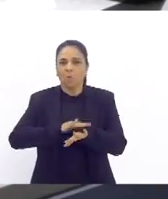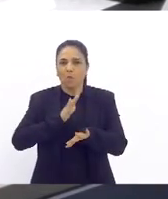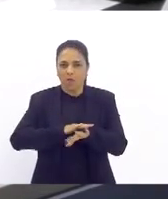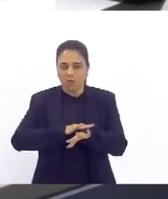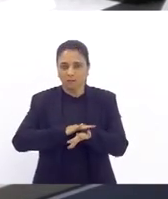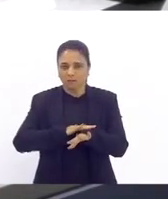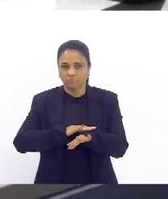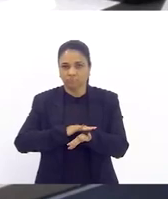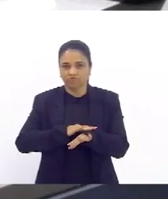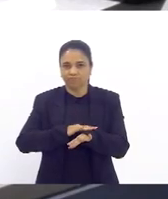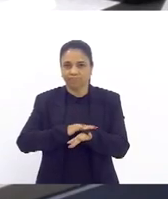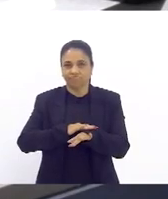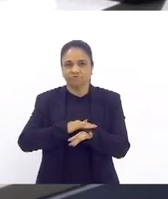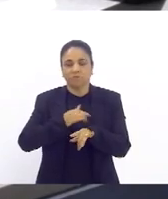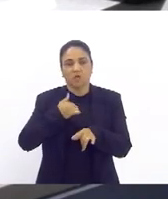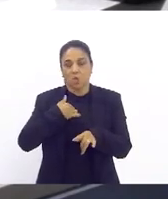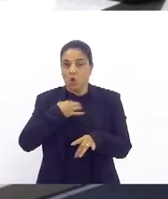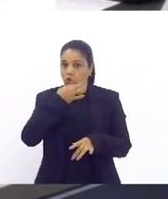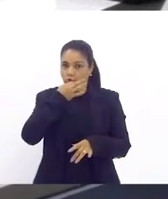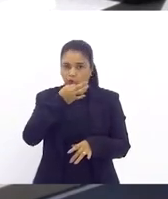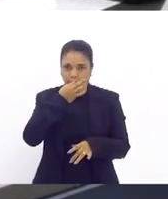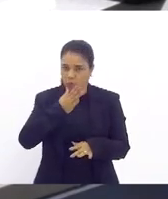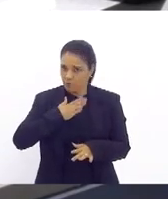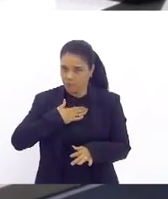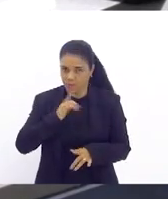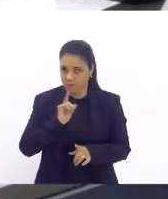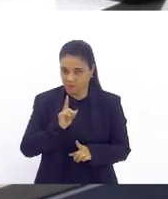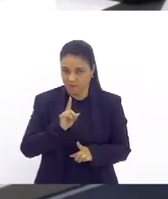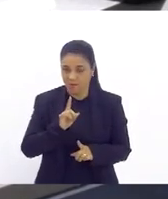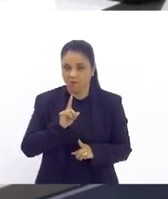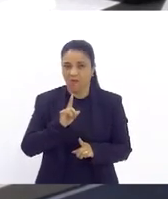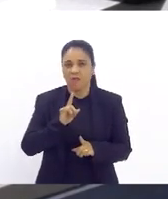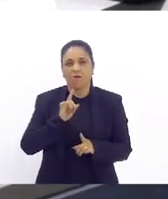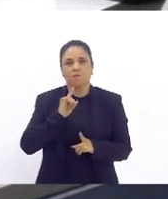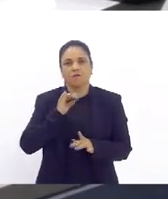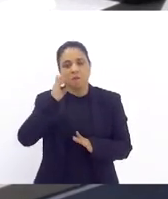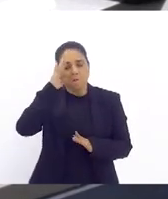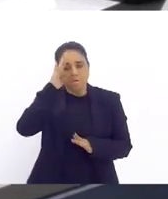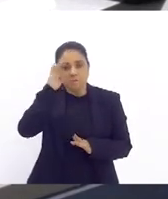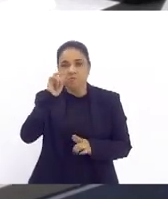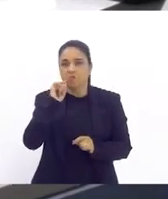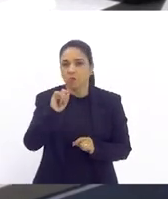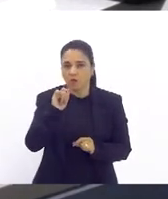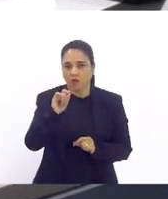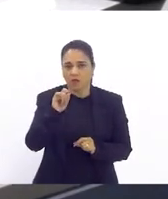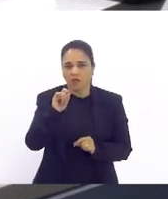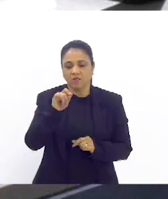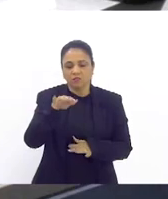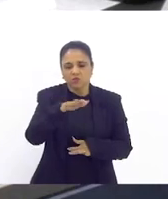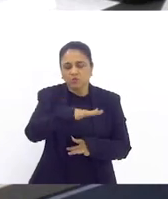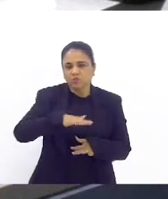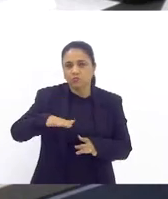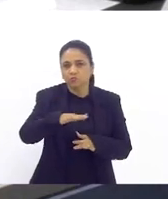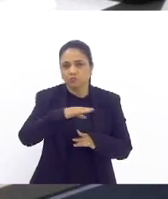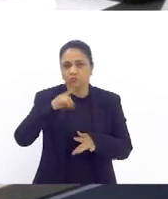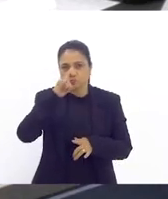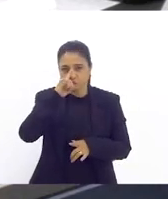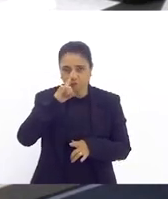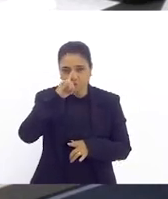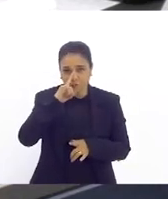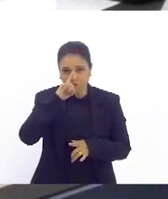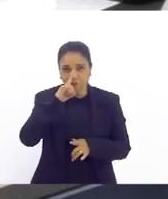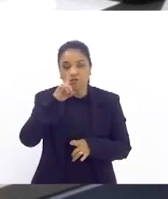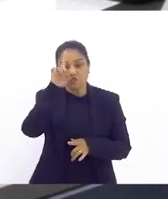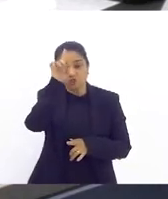longe de mim querer sugerir mas acho fundamental quero falar com quem tá no campo do território o quanto a figura